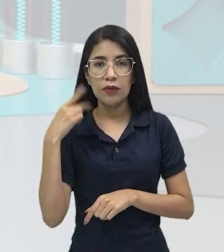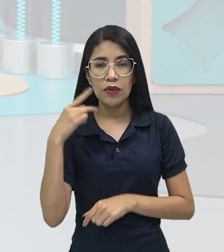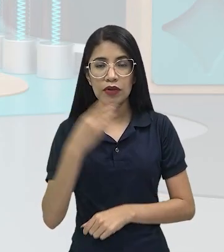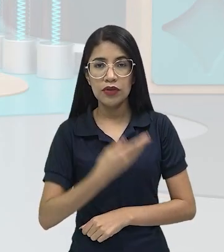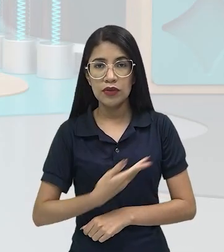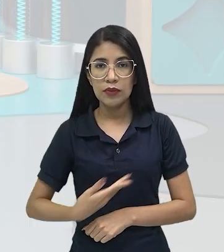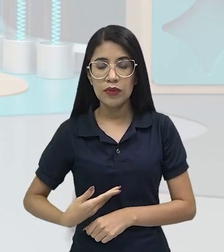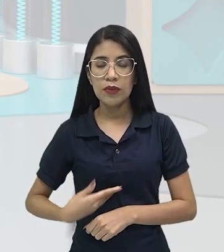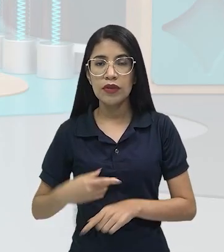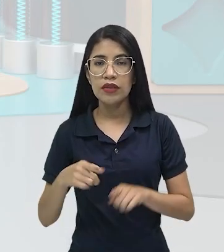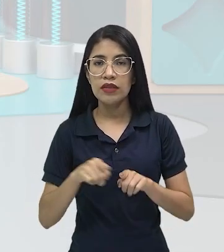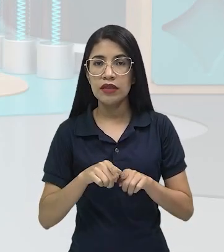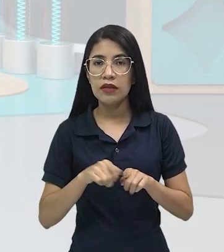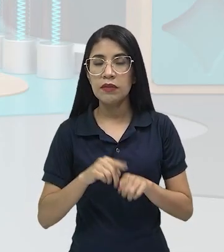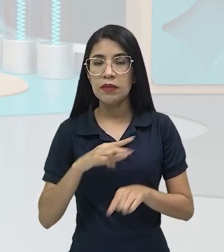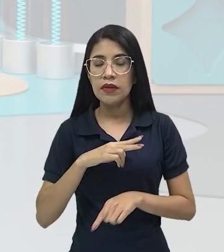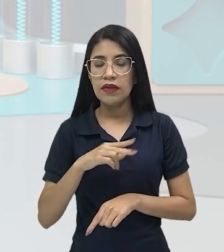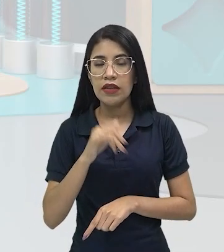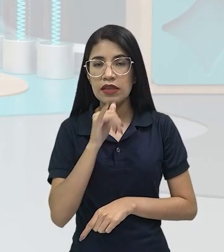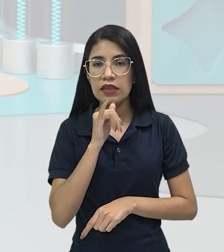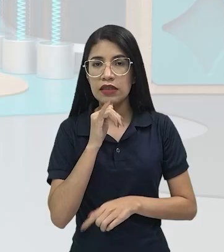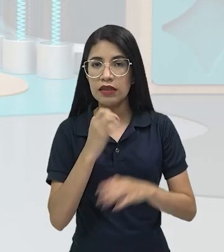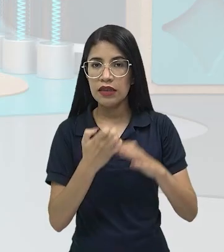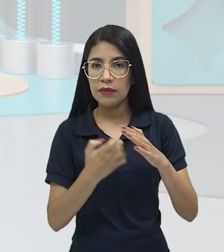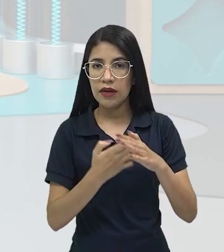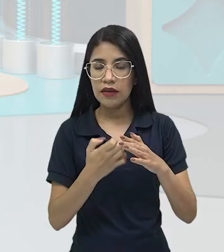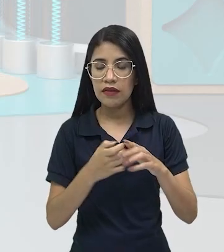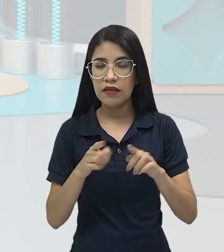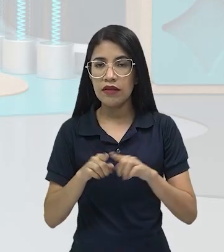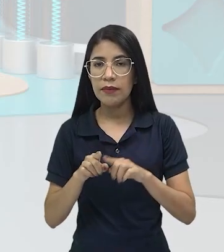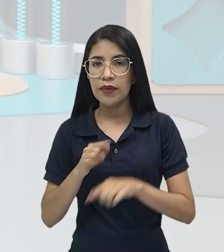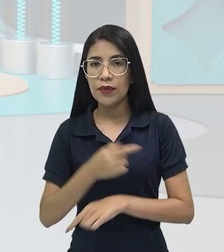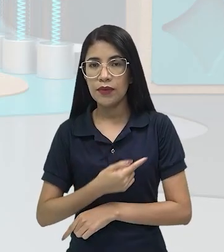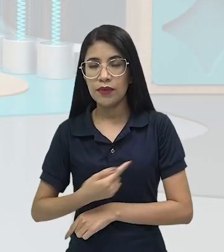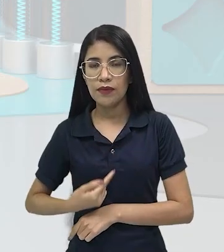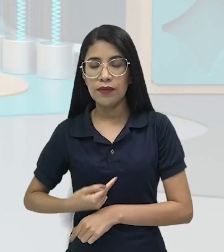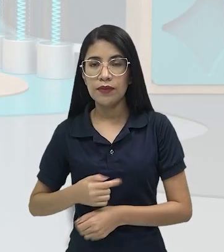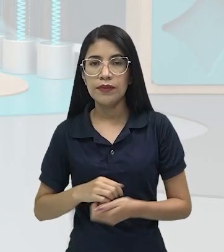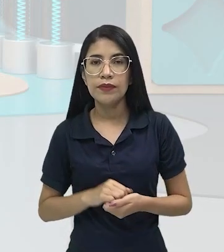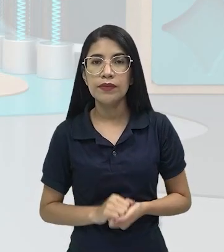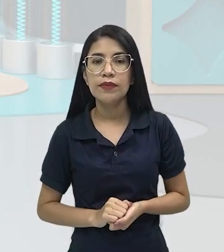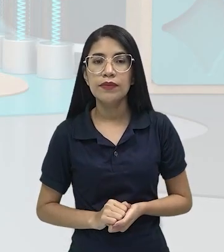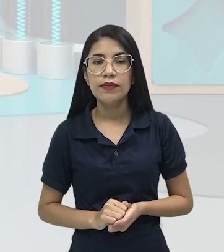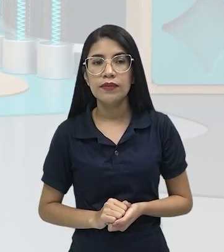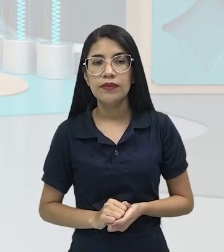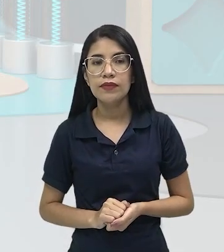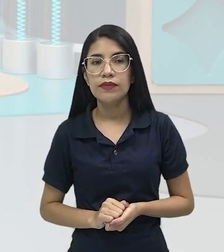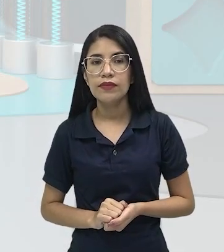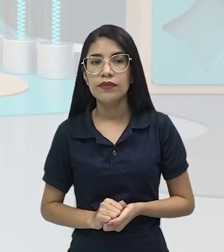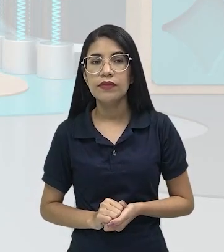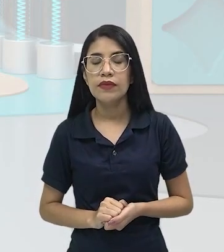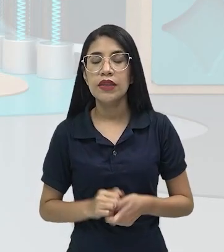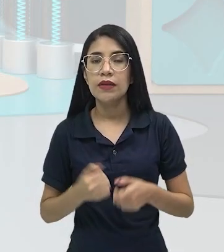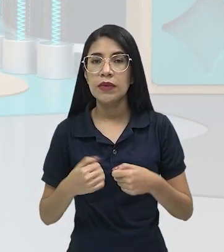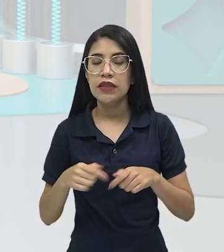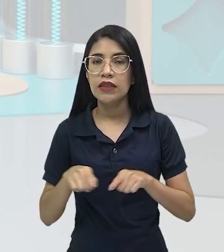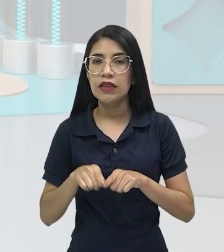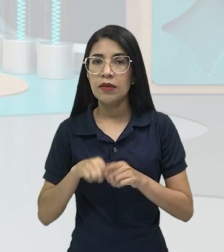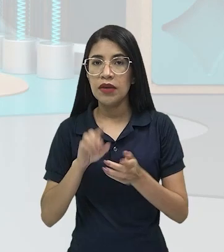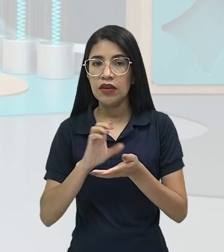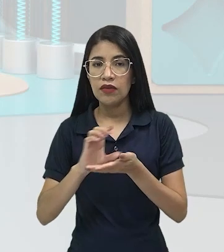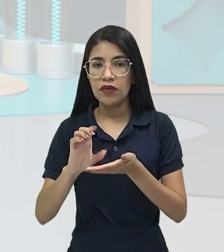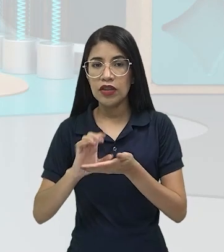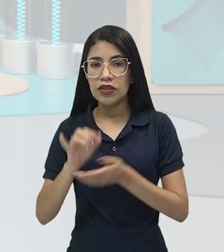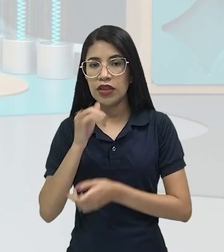públicas e privadas também, como as empresas e os governos, tá? Na sequência, investir em